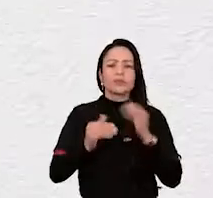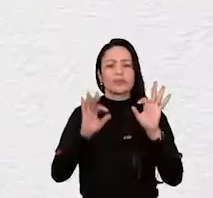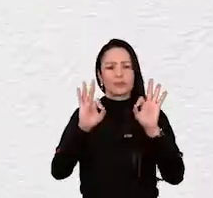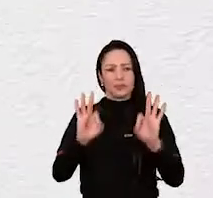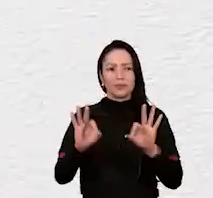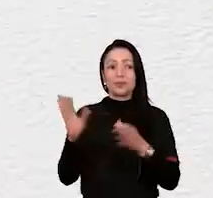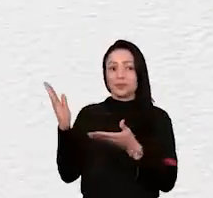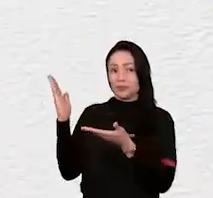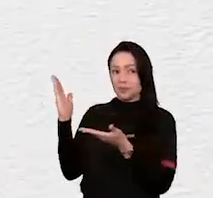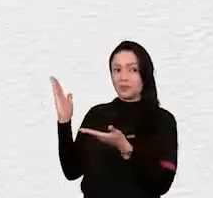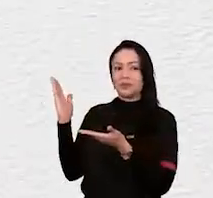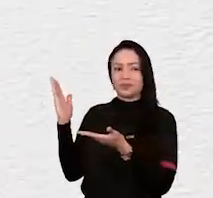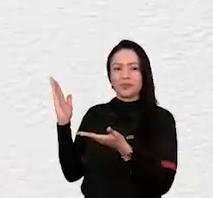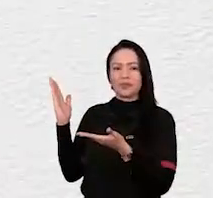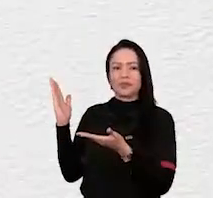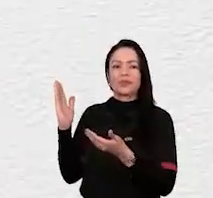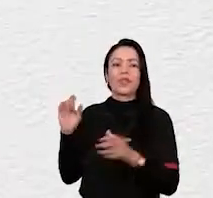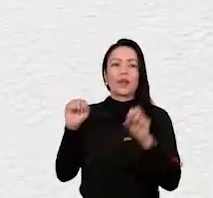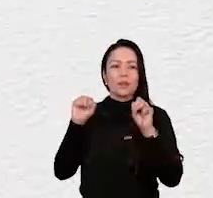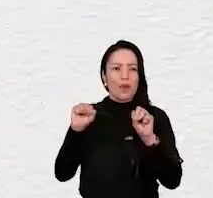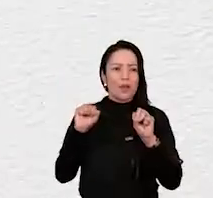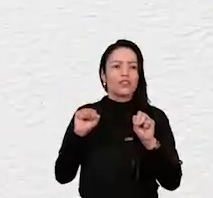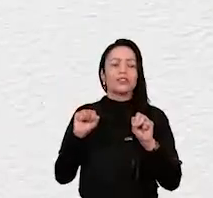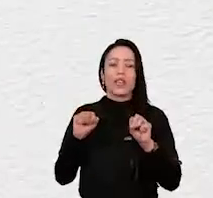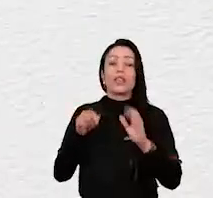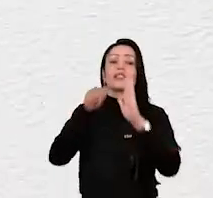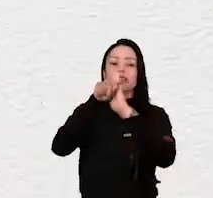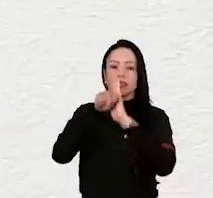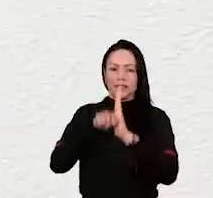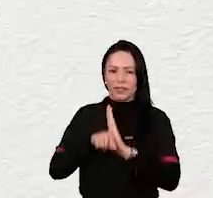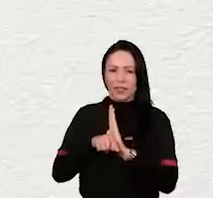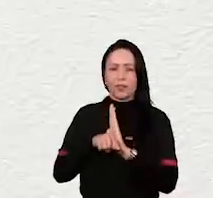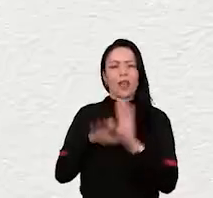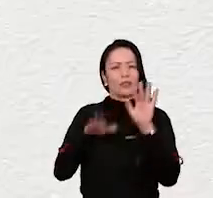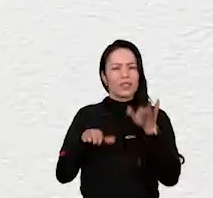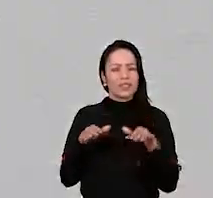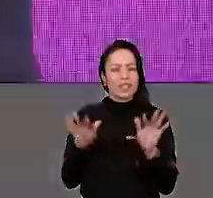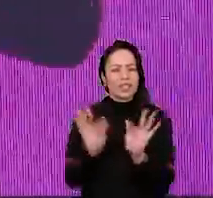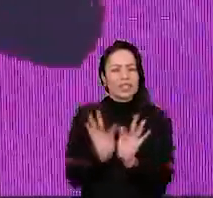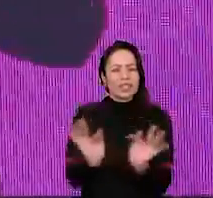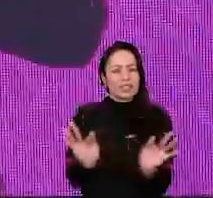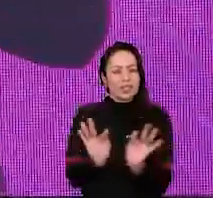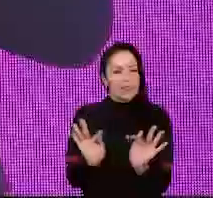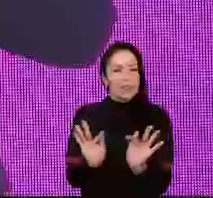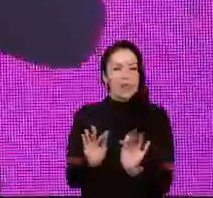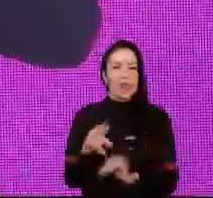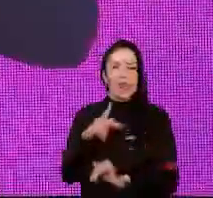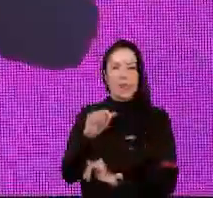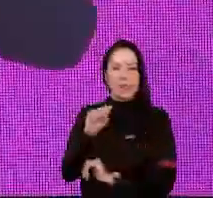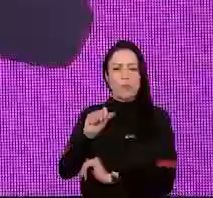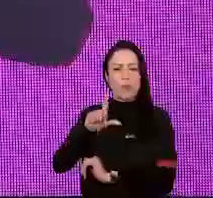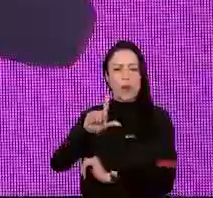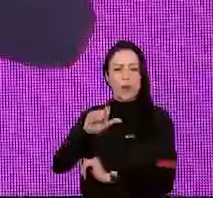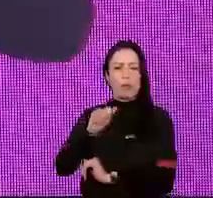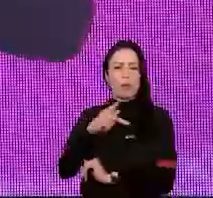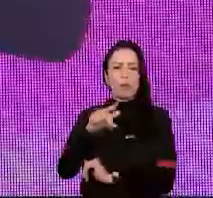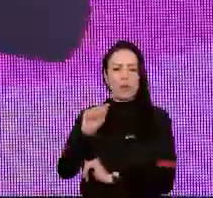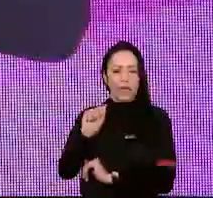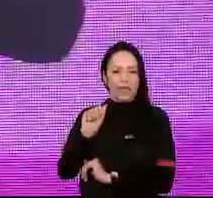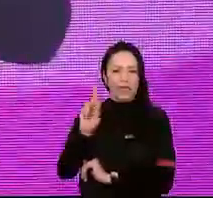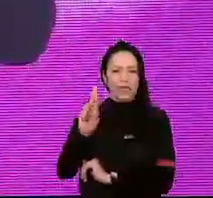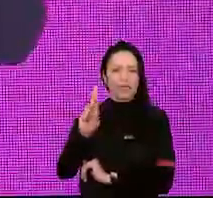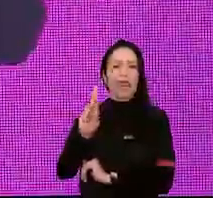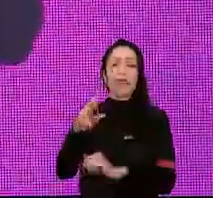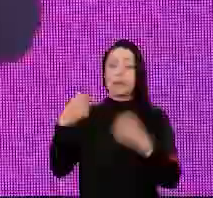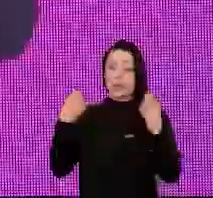isso aí, ó. Palpação, né? A gente está falando de muitos exames, mas às vezes a gente esquece de palpar. Muitas dessas orelhas crônicas já estão